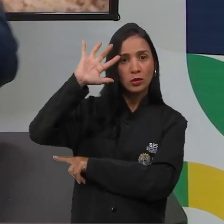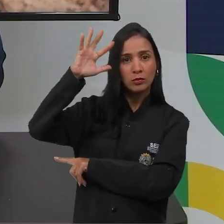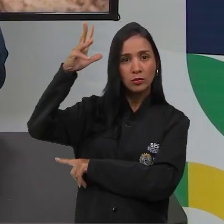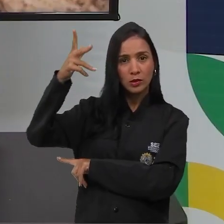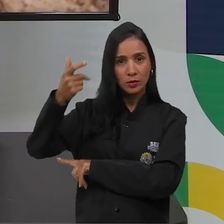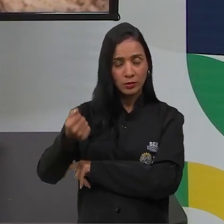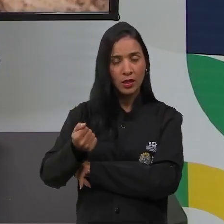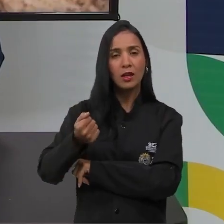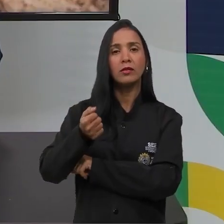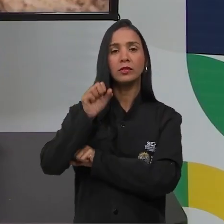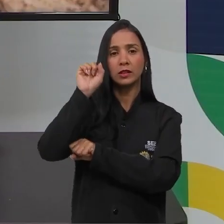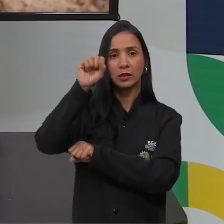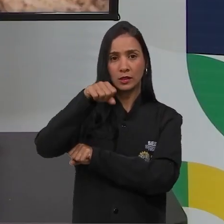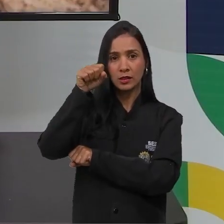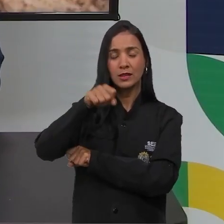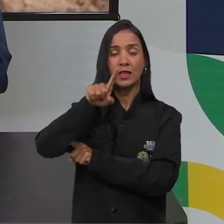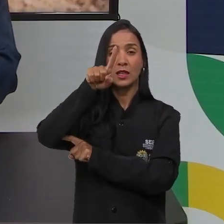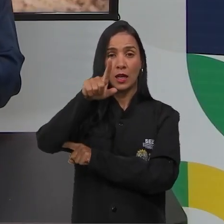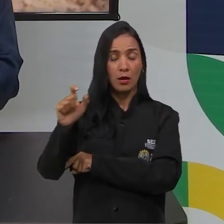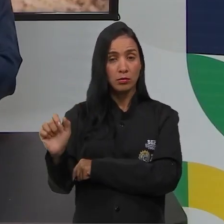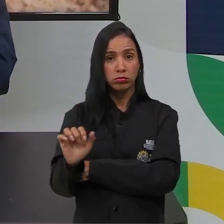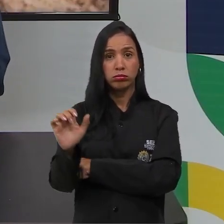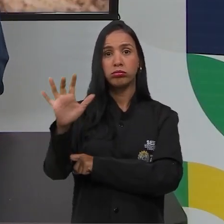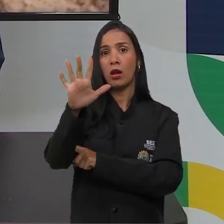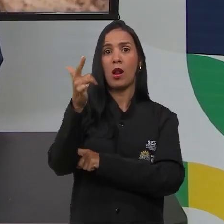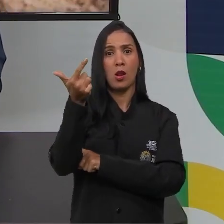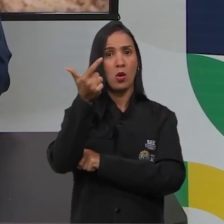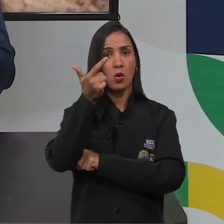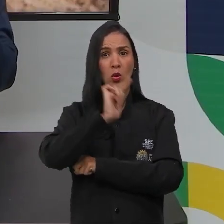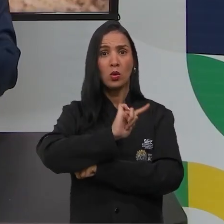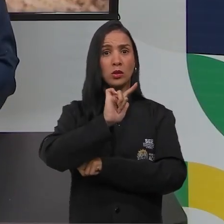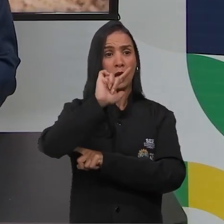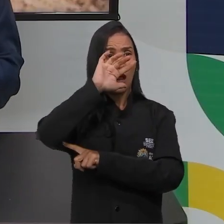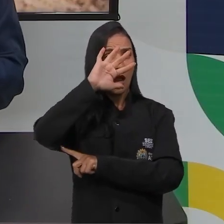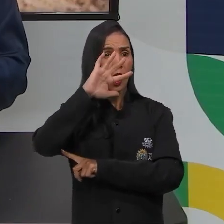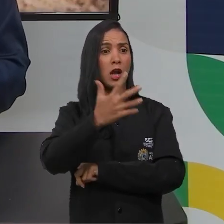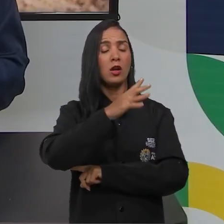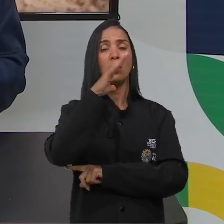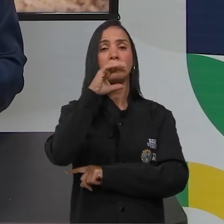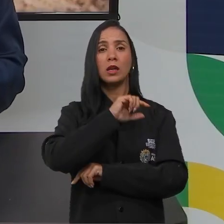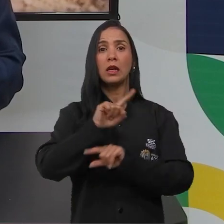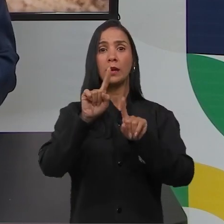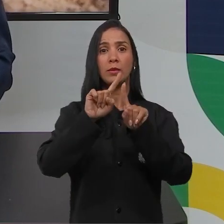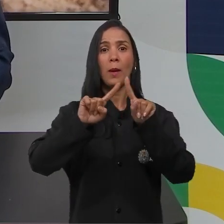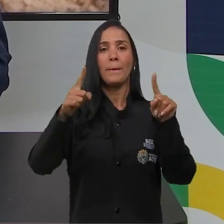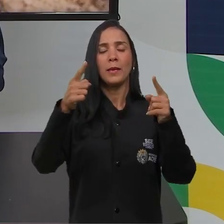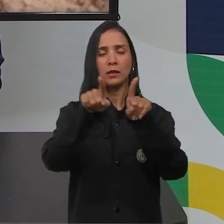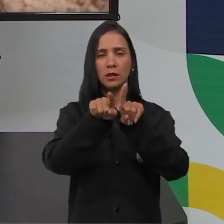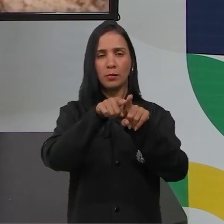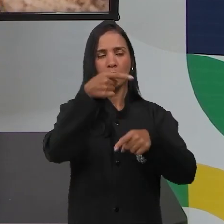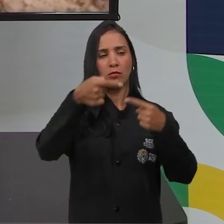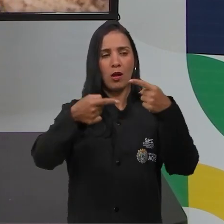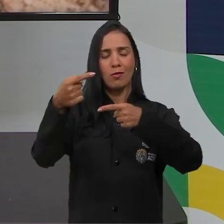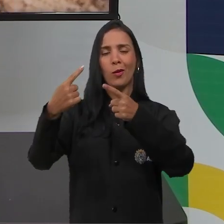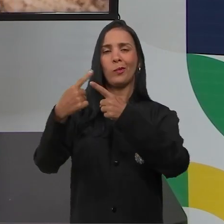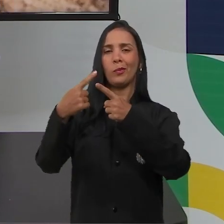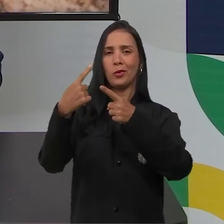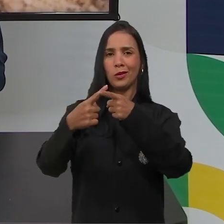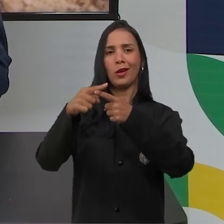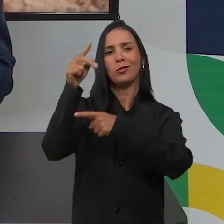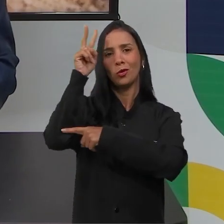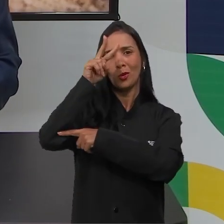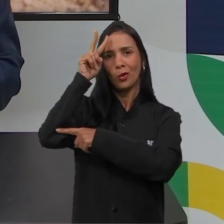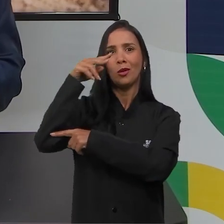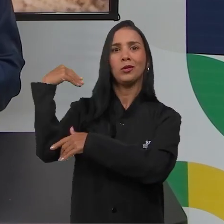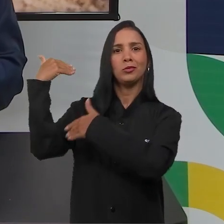muito intenso e muito discutido, principalmente por causa de questões históricas